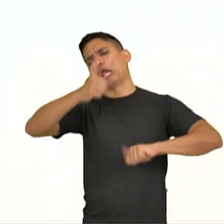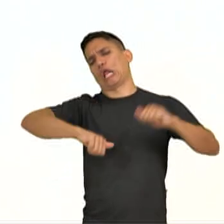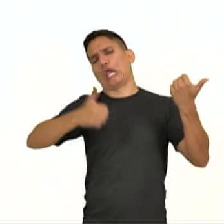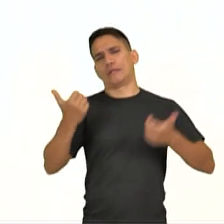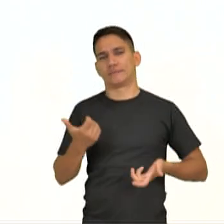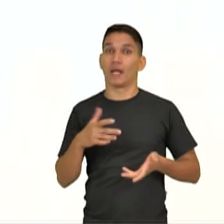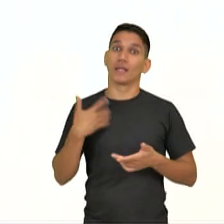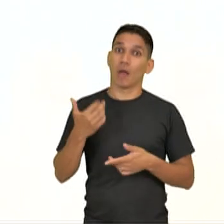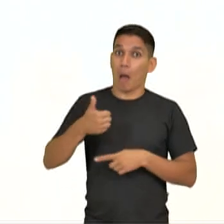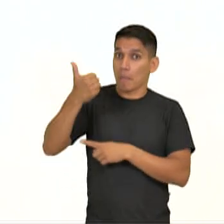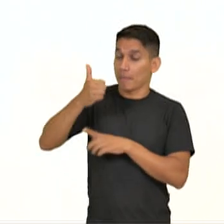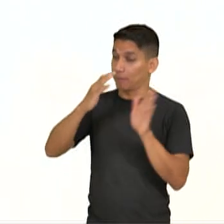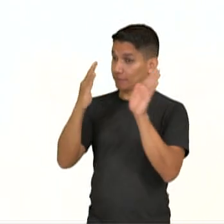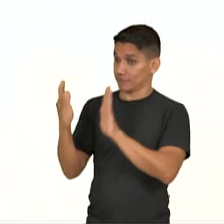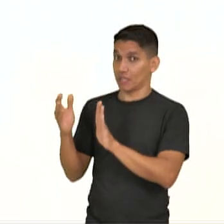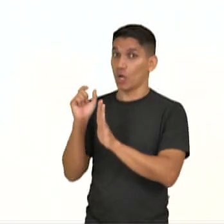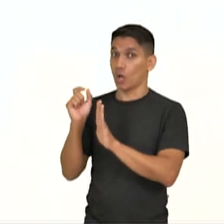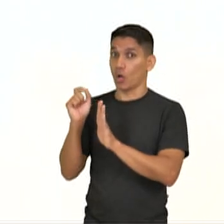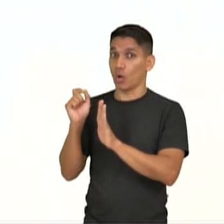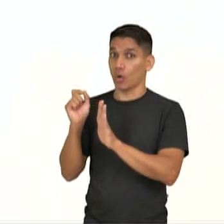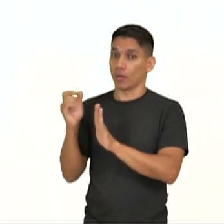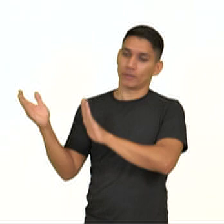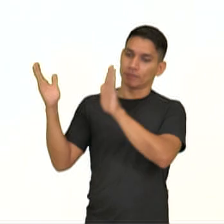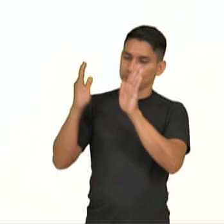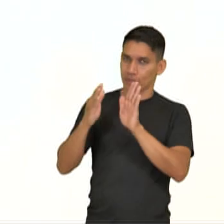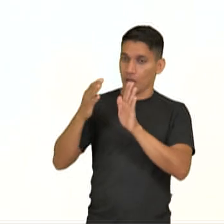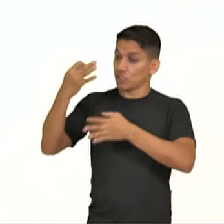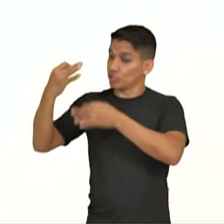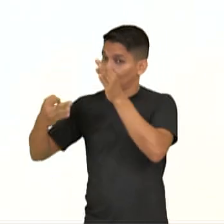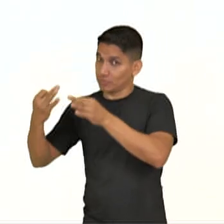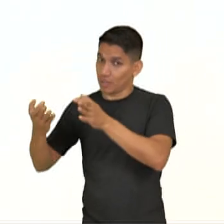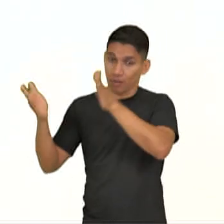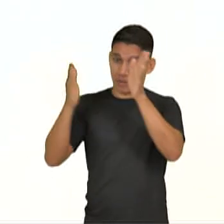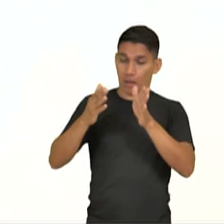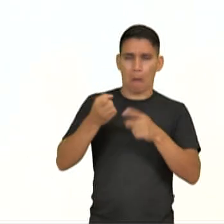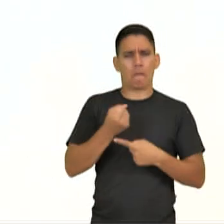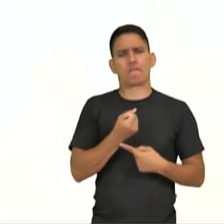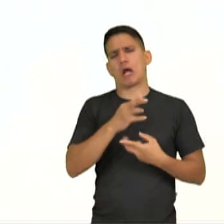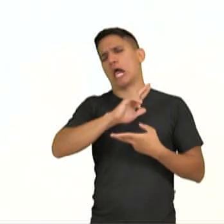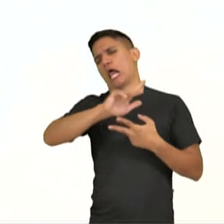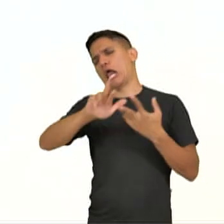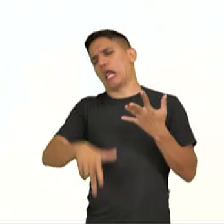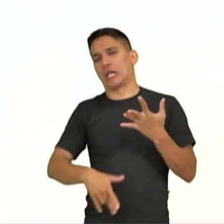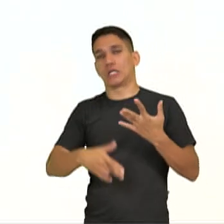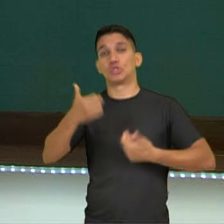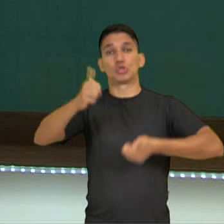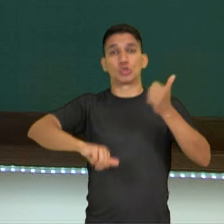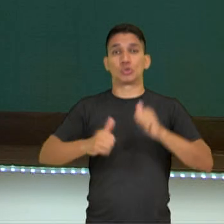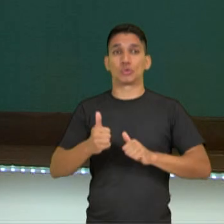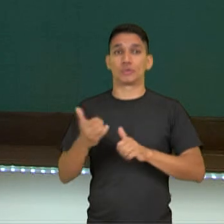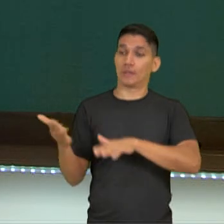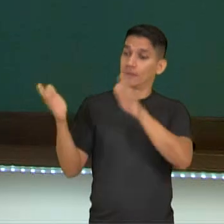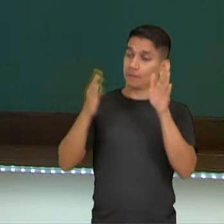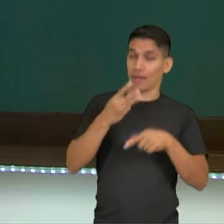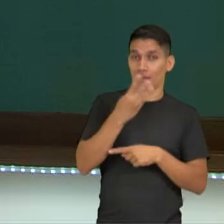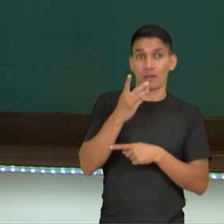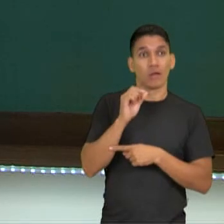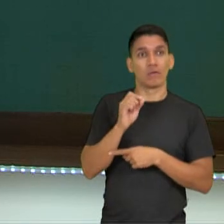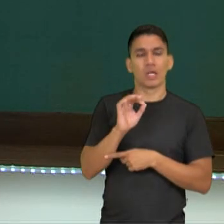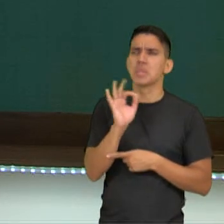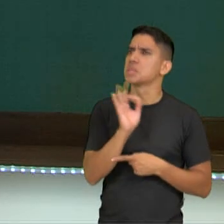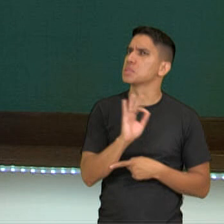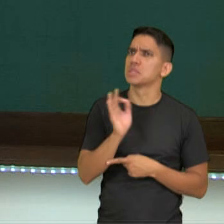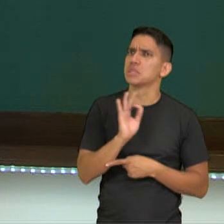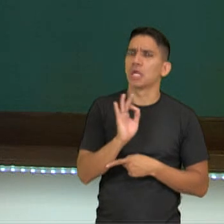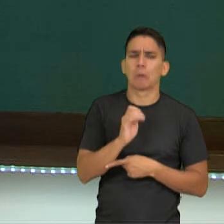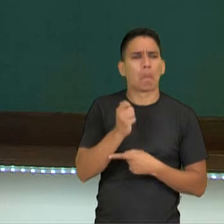um tribunal com milhões de juízes e nenhum réu. Observem aqui como que